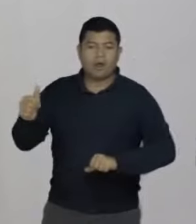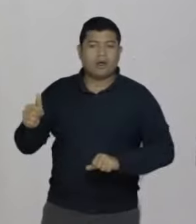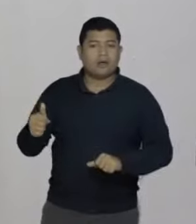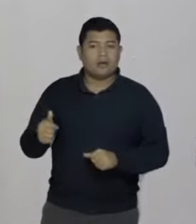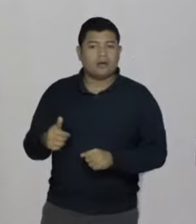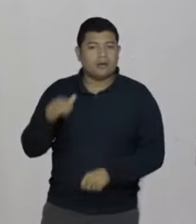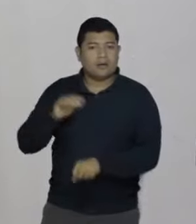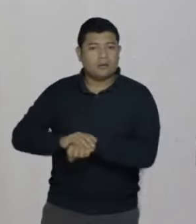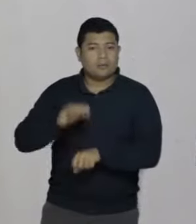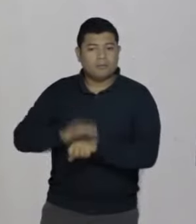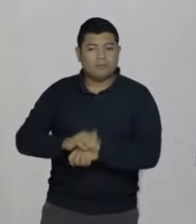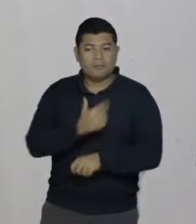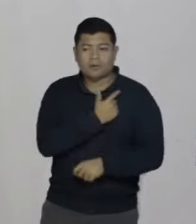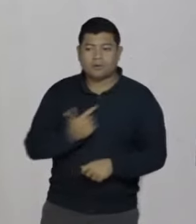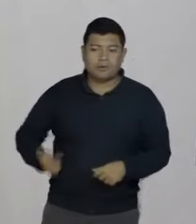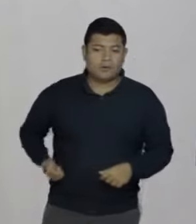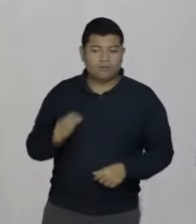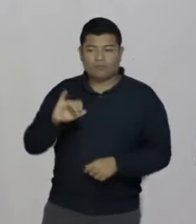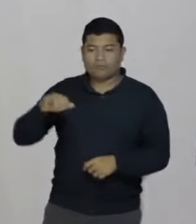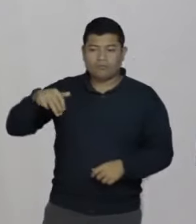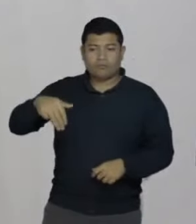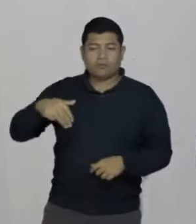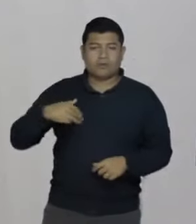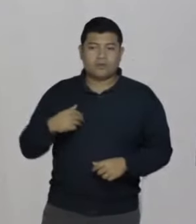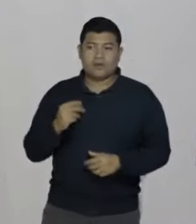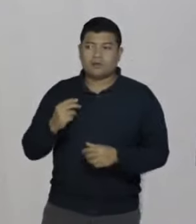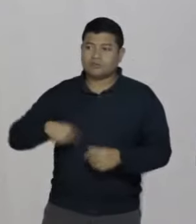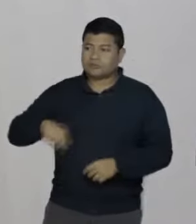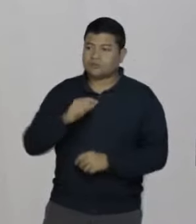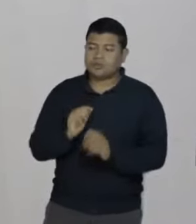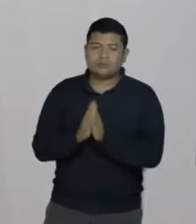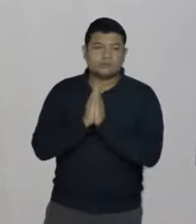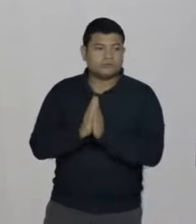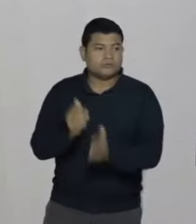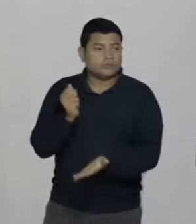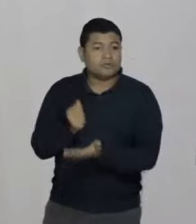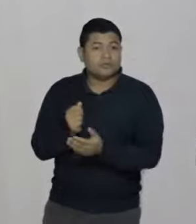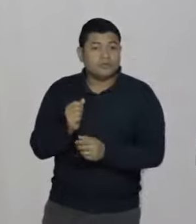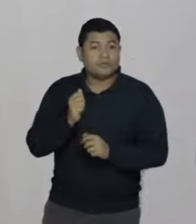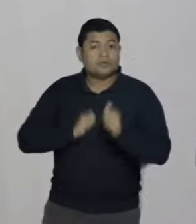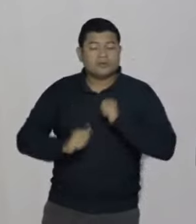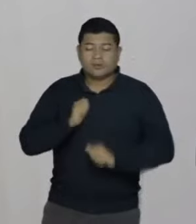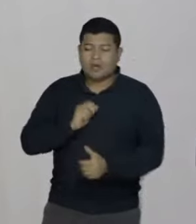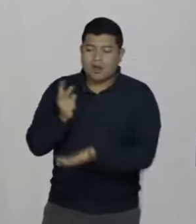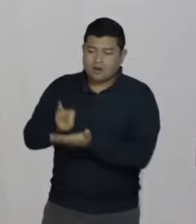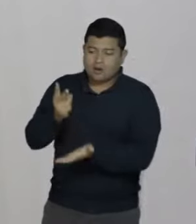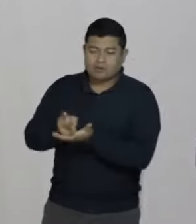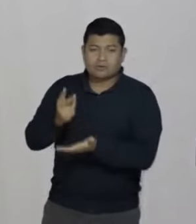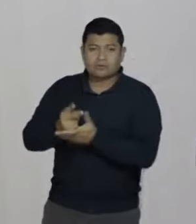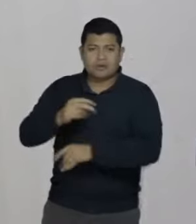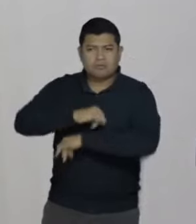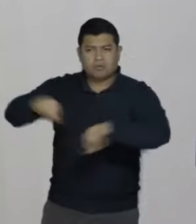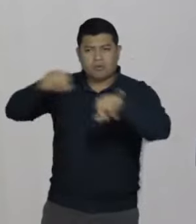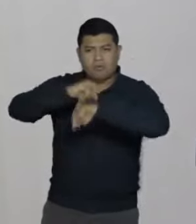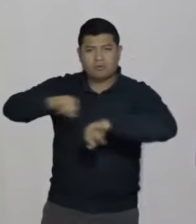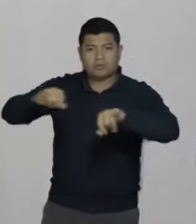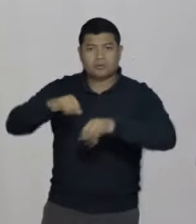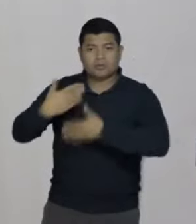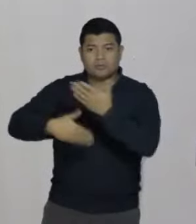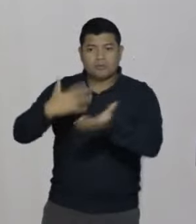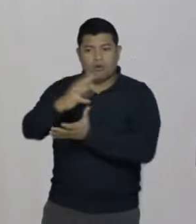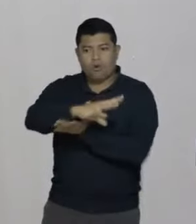pelo Governador Jorginho Melo que Tomara que fique e seja amplamente divulgada no Brasil e copiada